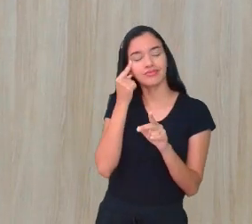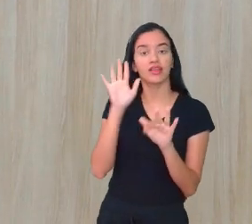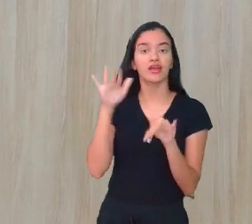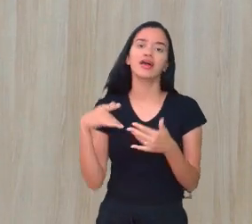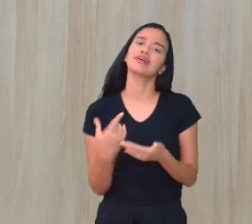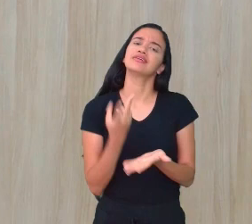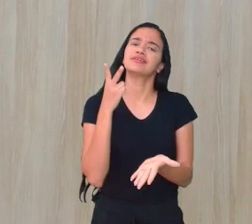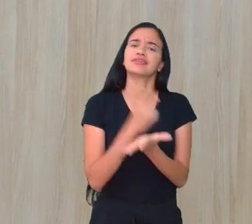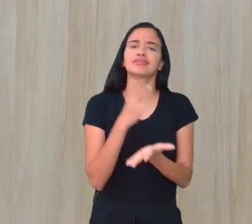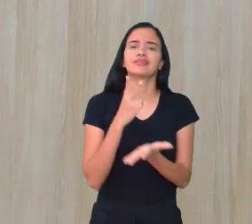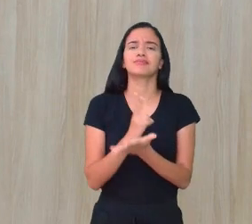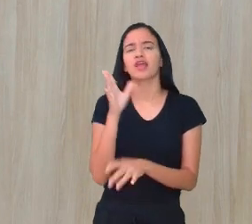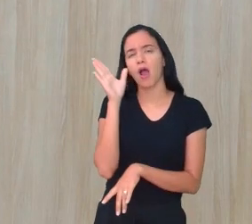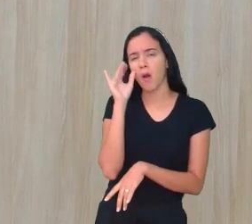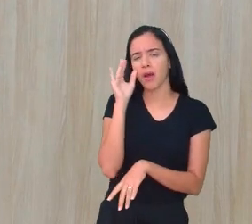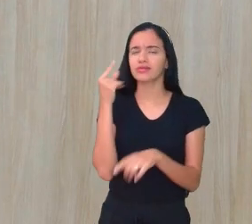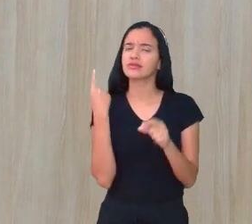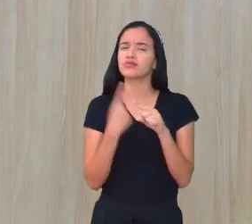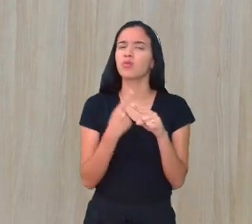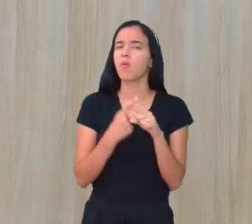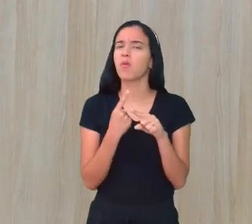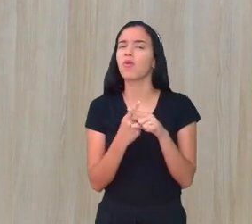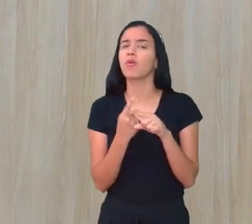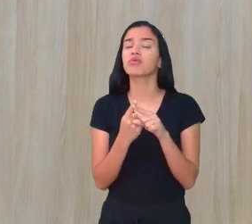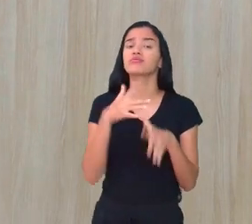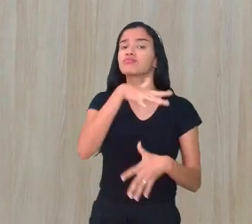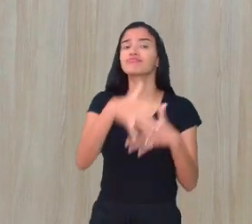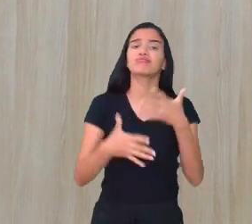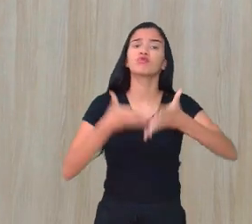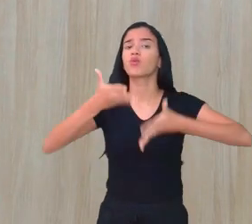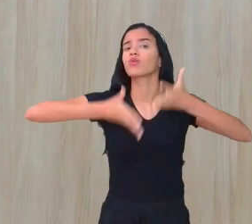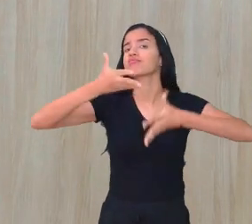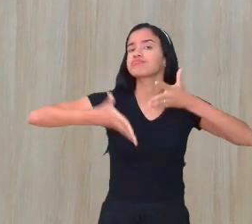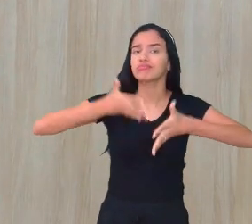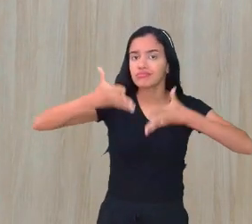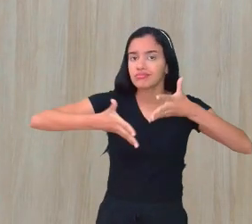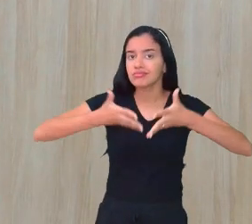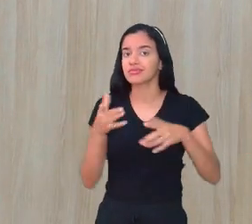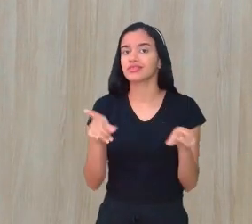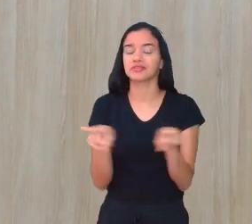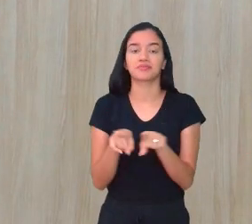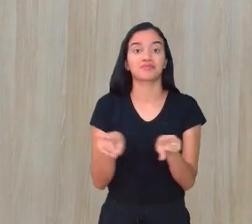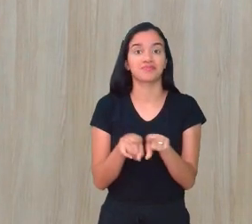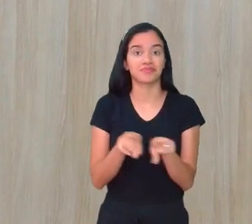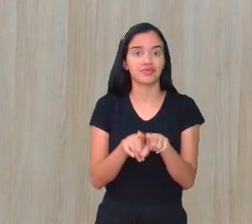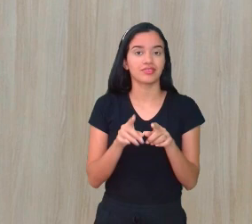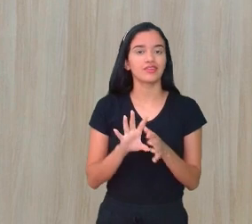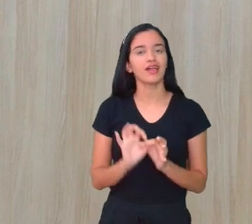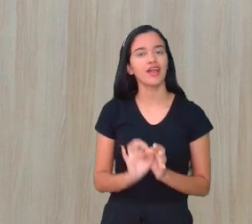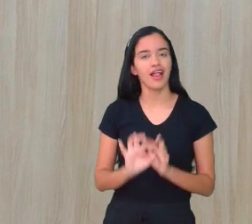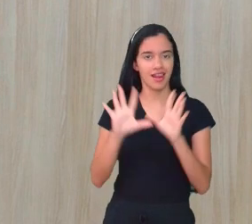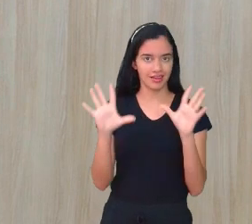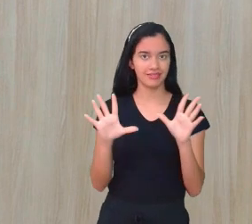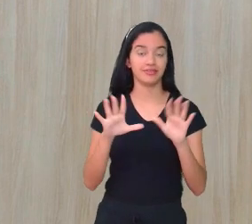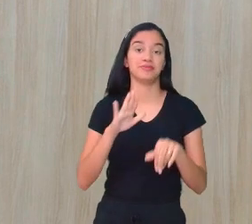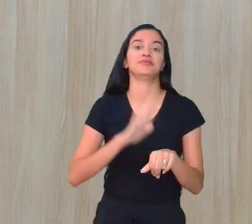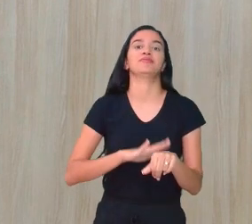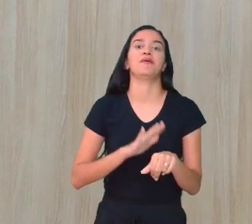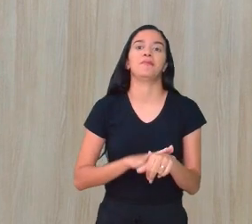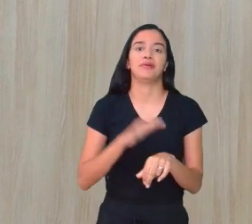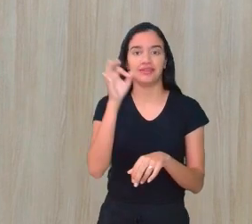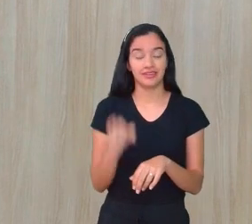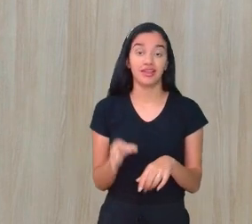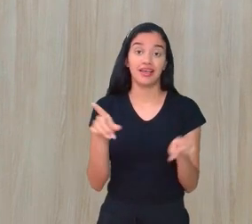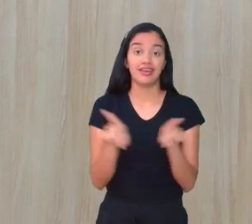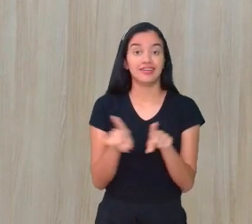gente sempre tem essa curiosidade, por que não fazer isso com Libras também? Então, fiquem aí bem à vontade para esse momento.